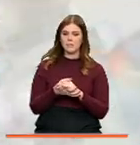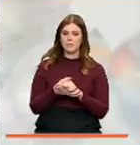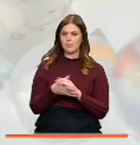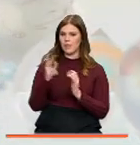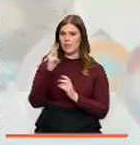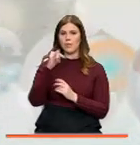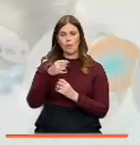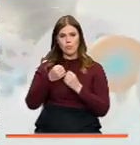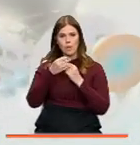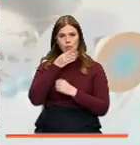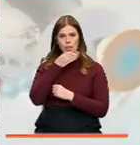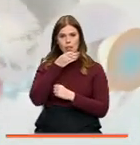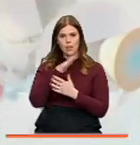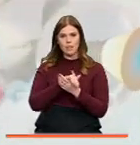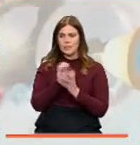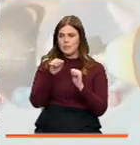Vítor, consegue falar?